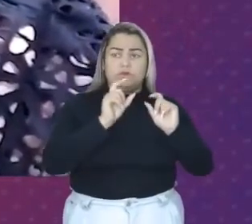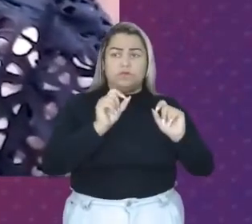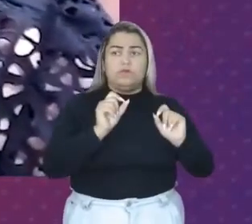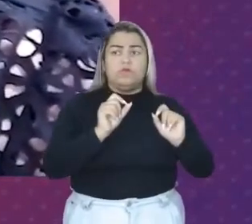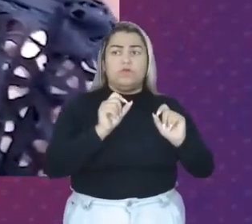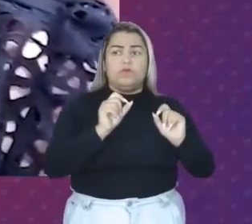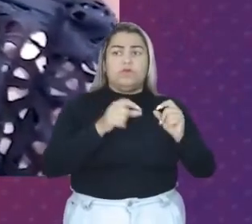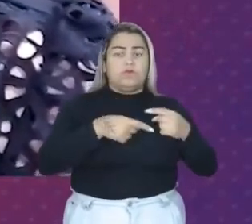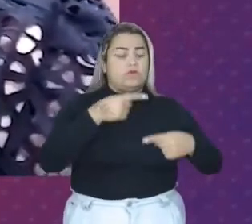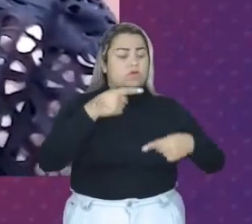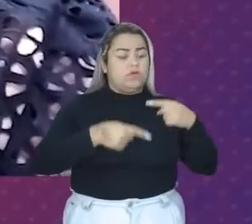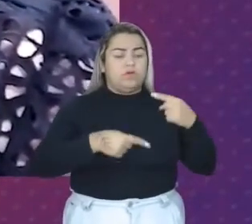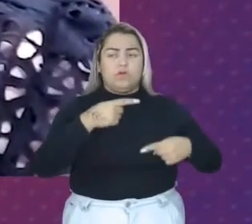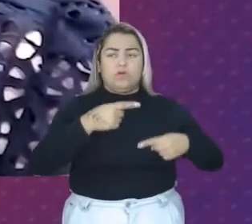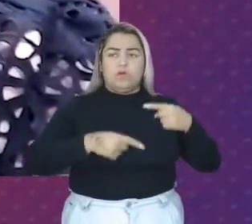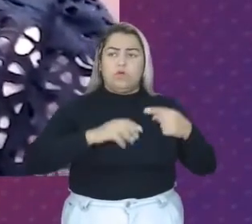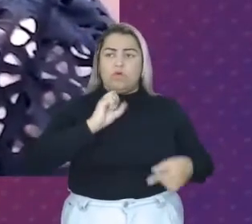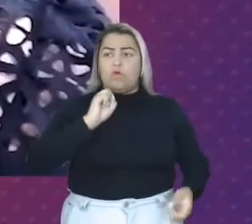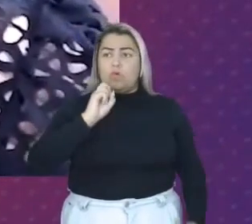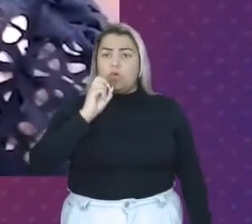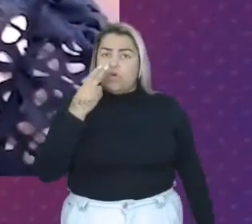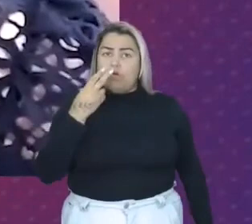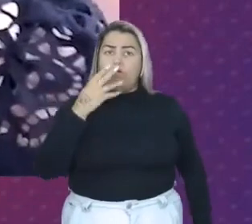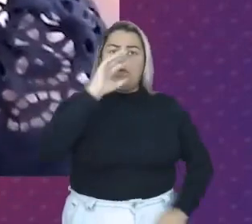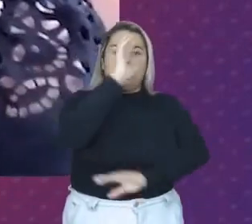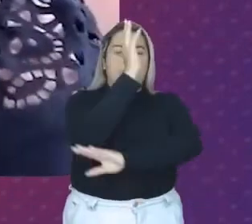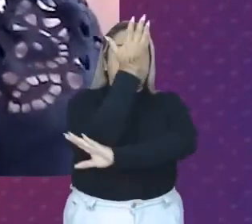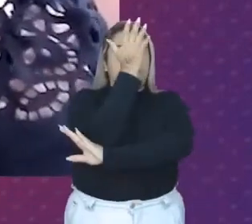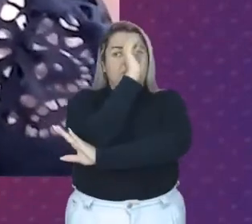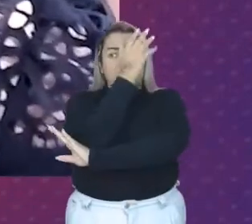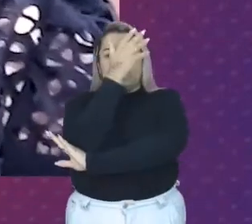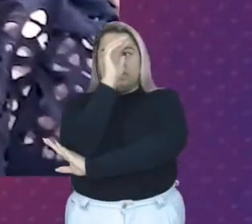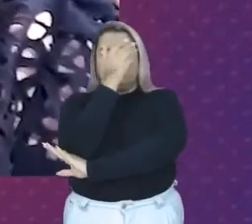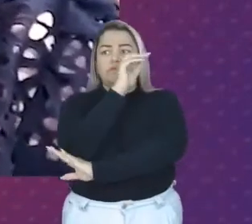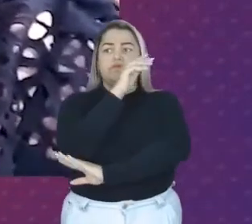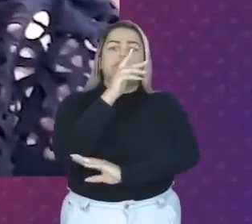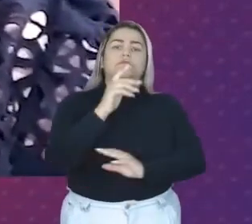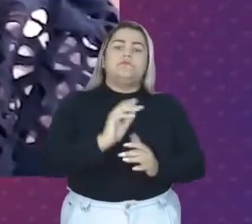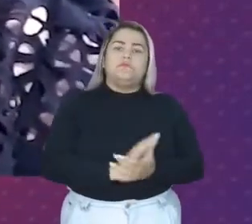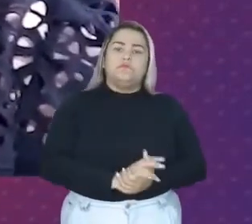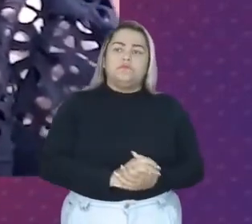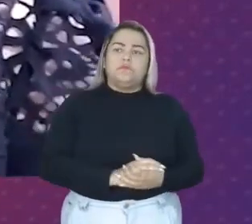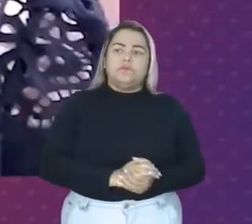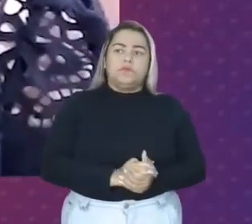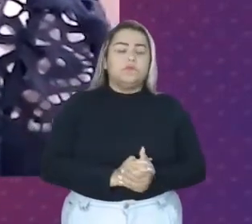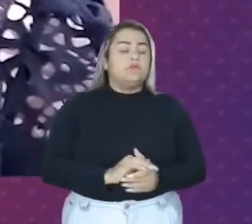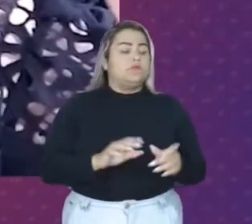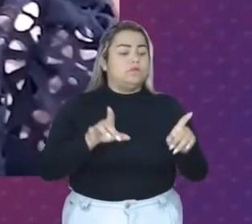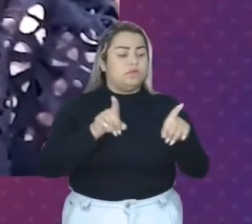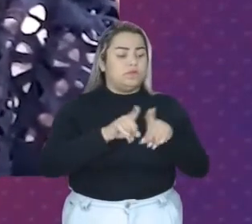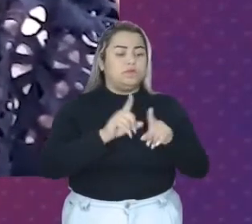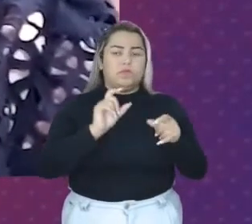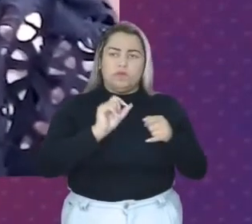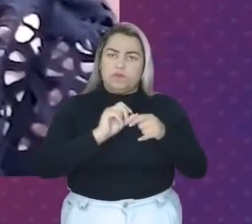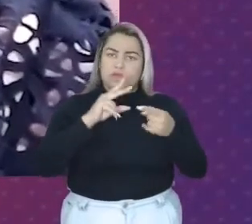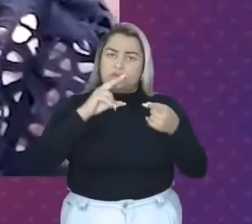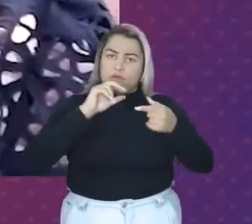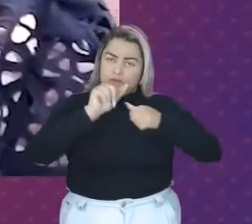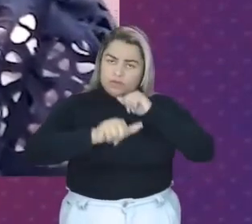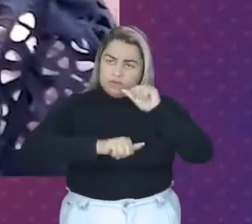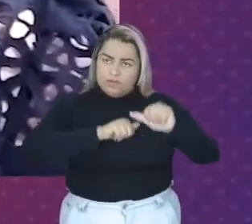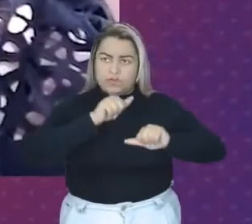condições políticas ou ambiente que nos permita fazer essas alterações também